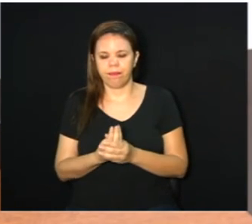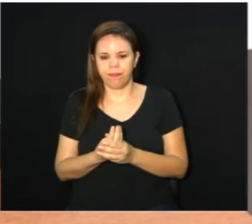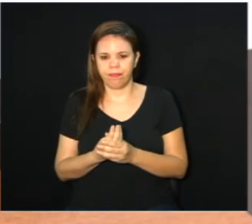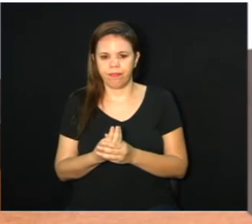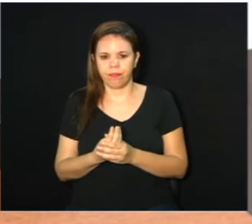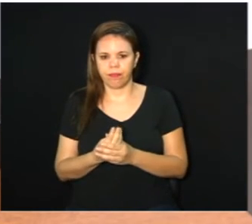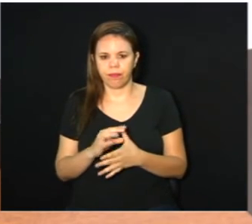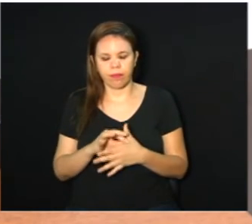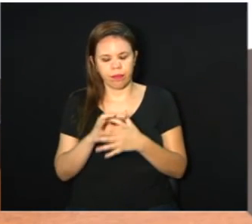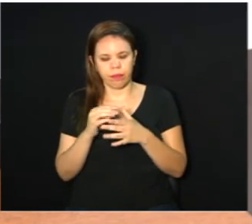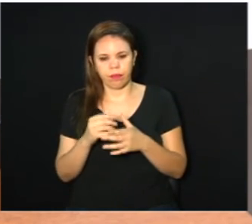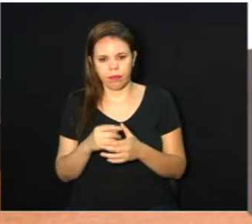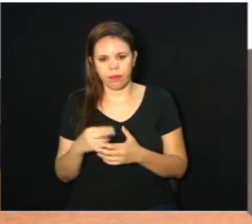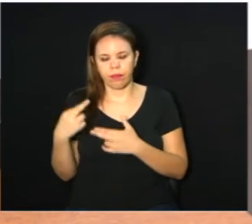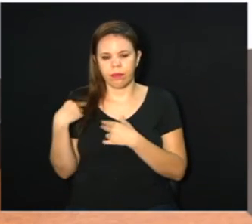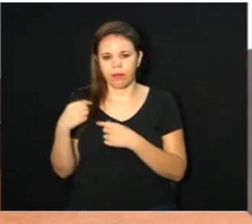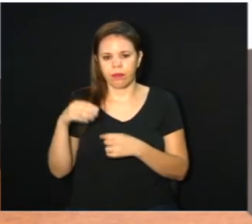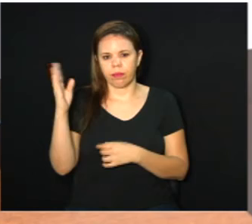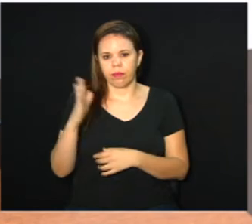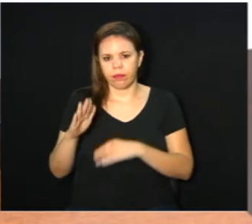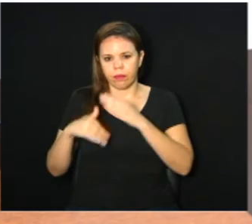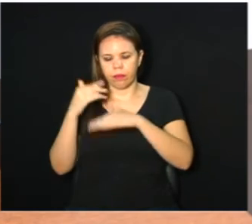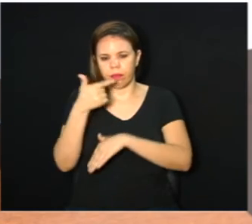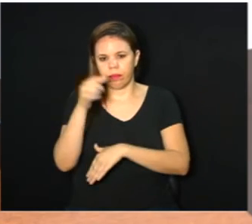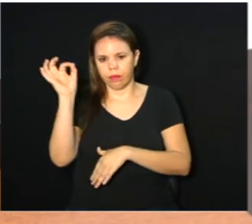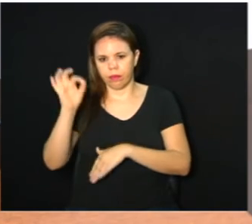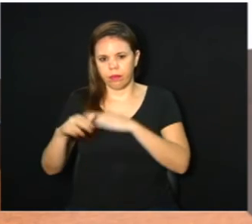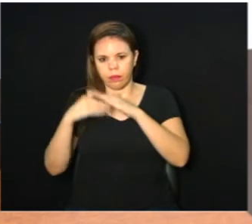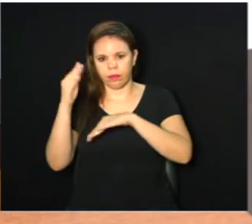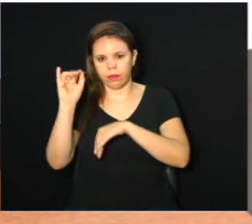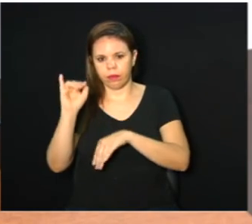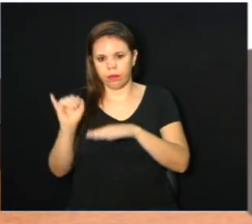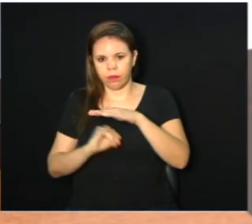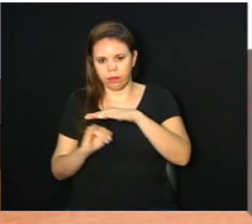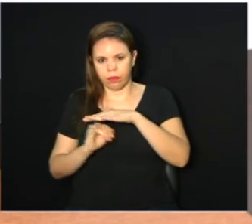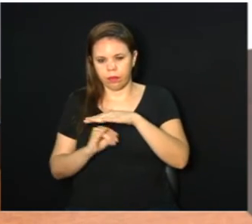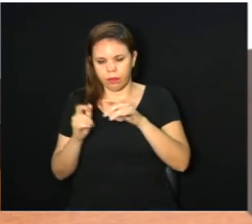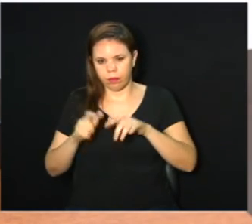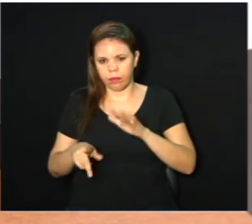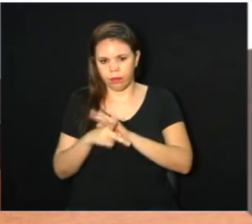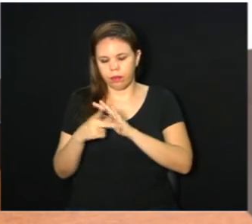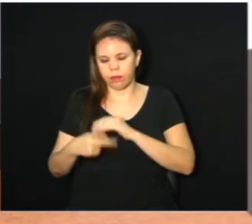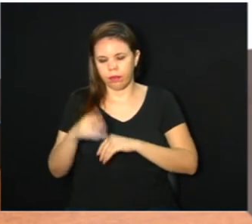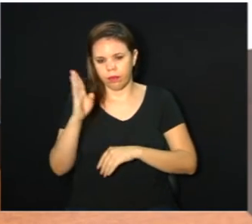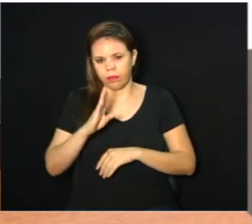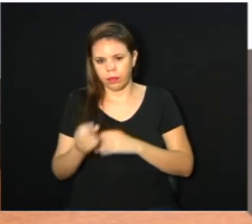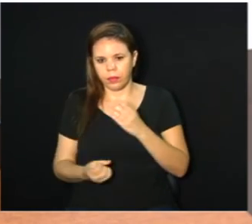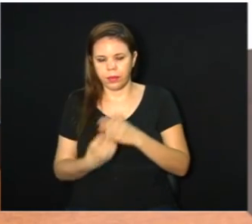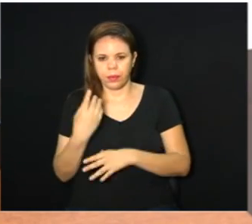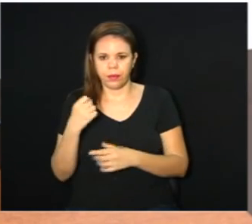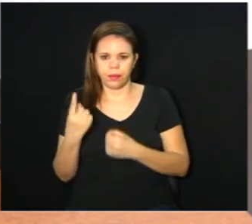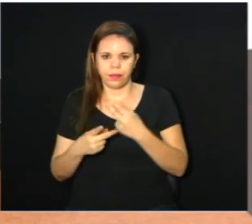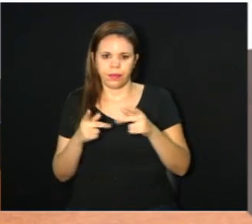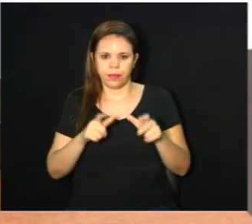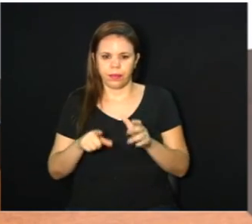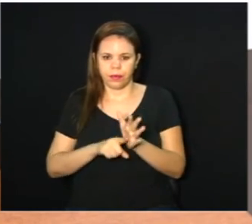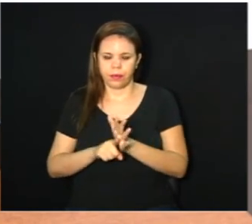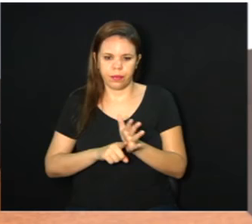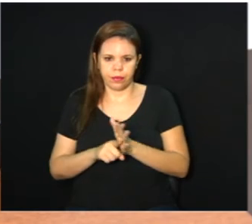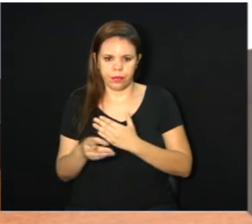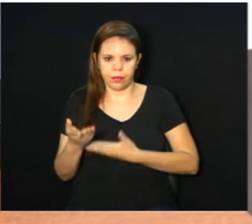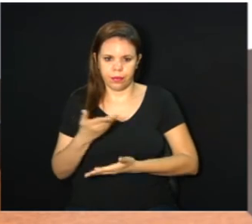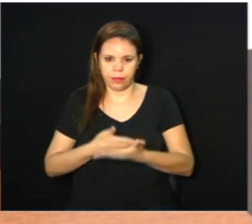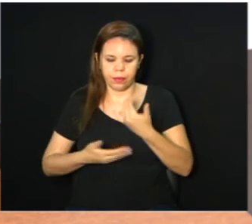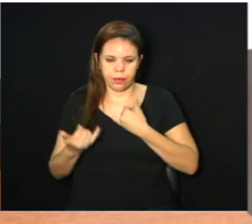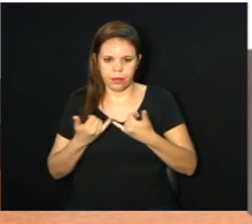ele é 100% nacional, assim, o desenvolvimento com os institutos locais, né? Eventualmente temos algumas pesquisas, compartilhamento